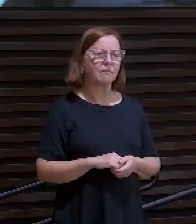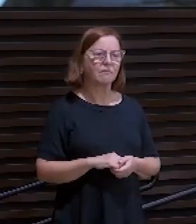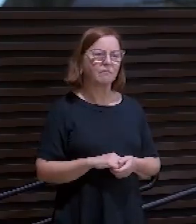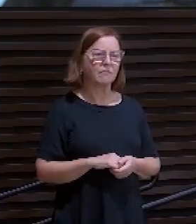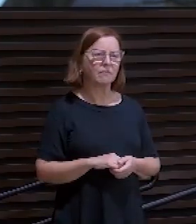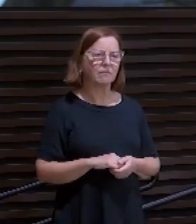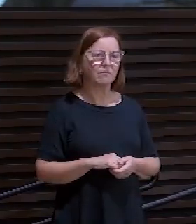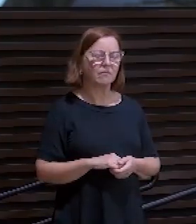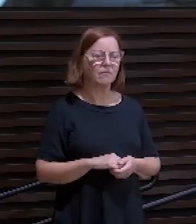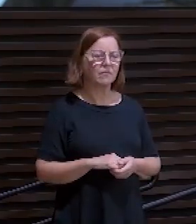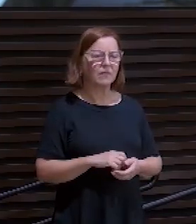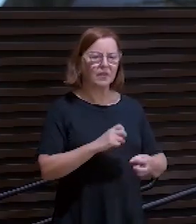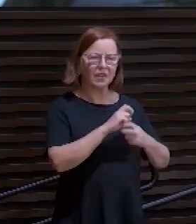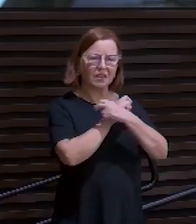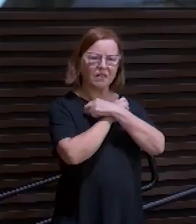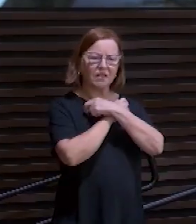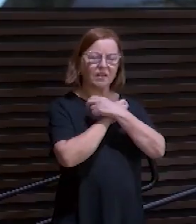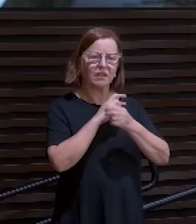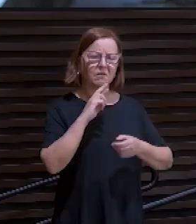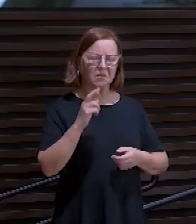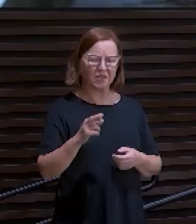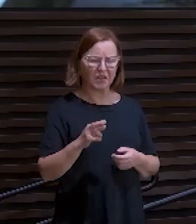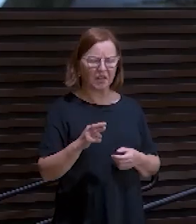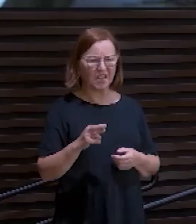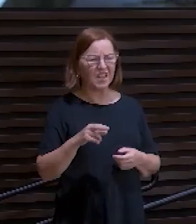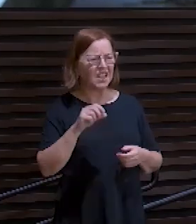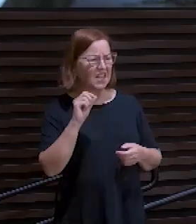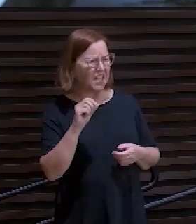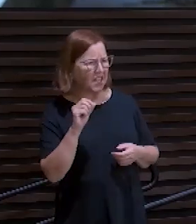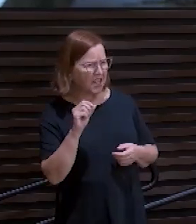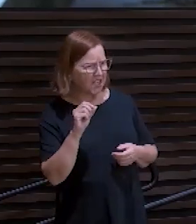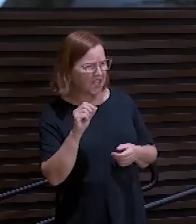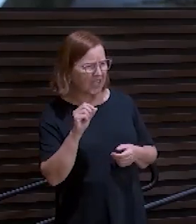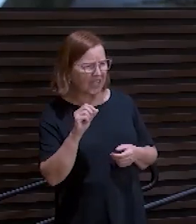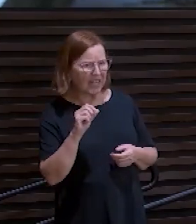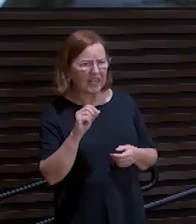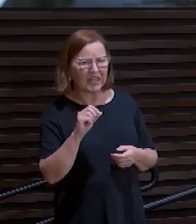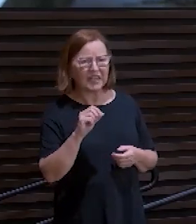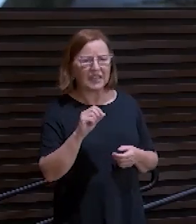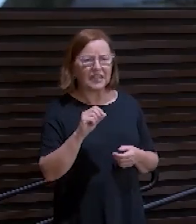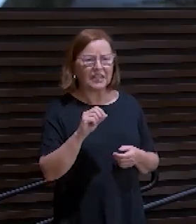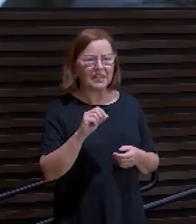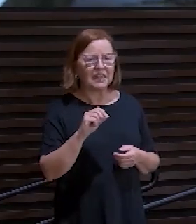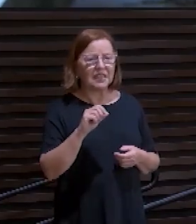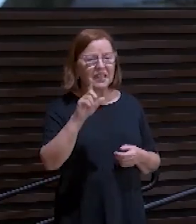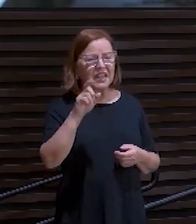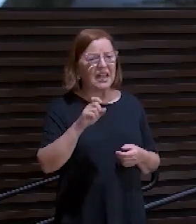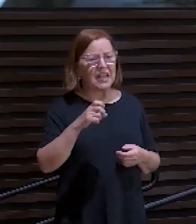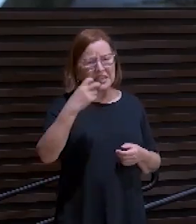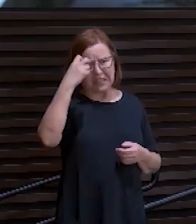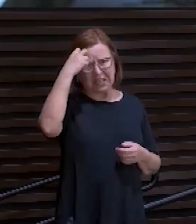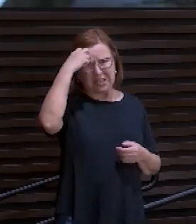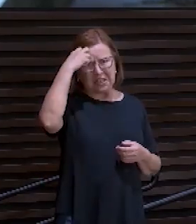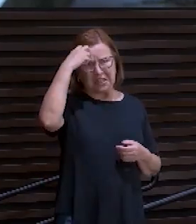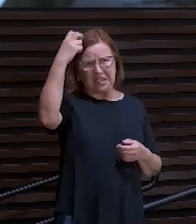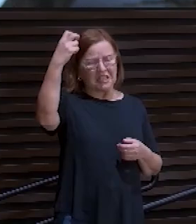há tão sábio como José em todo o Egito? Quem há